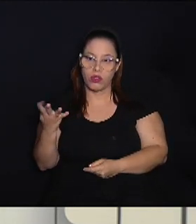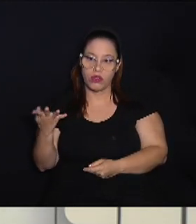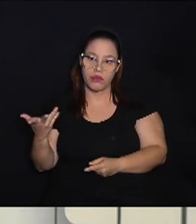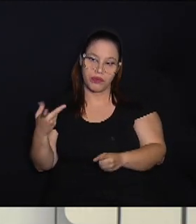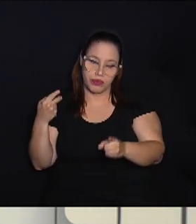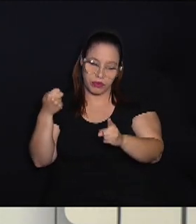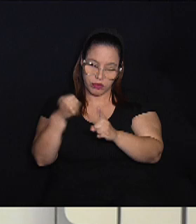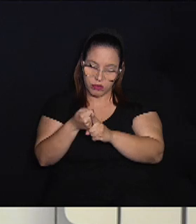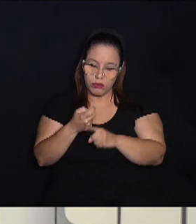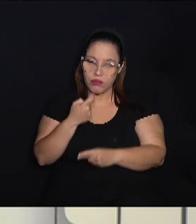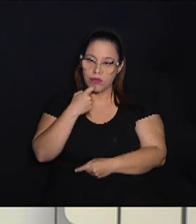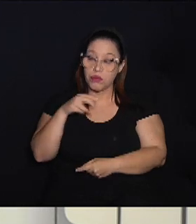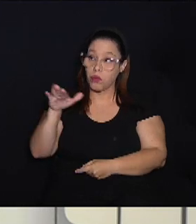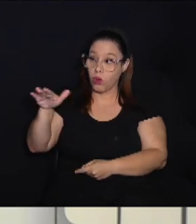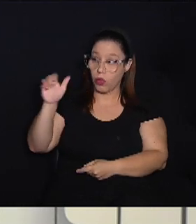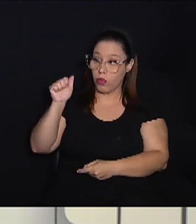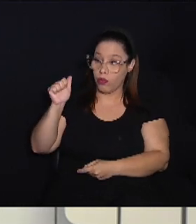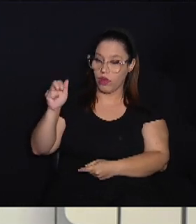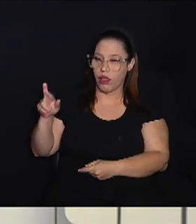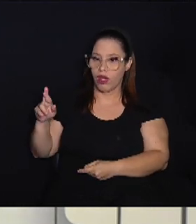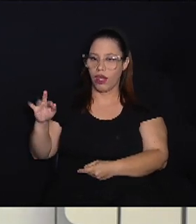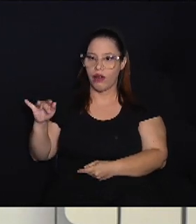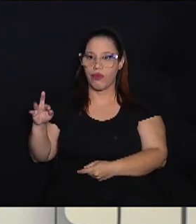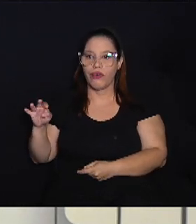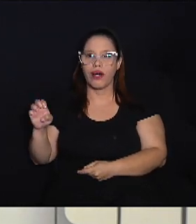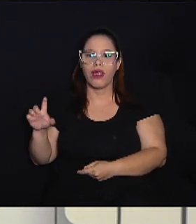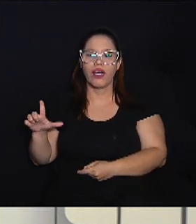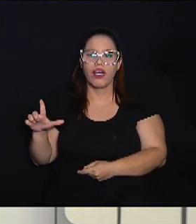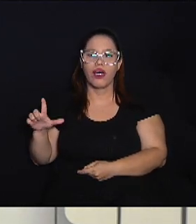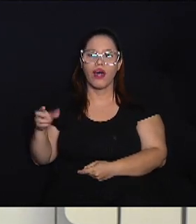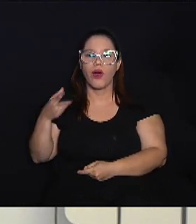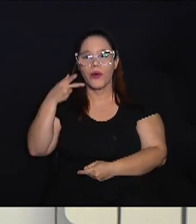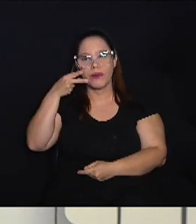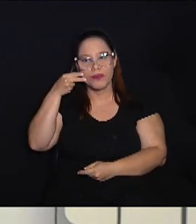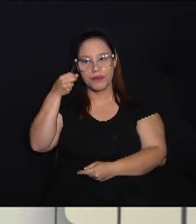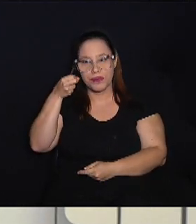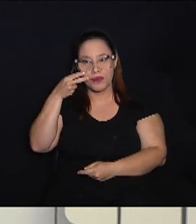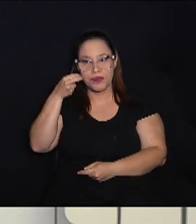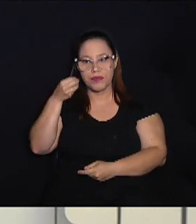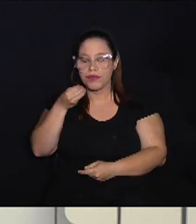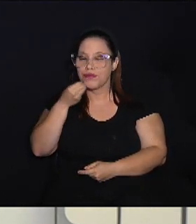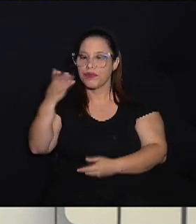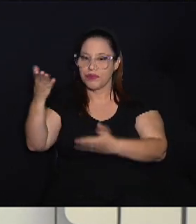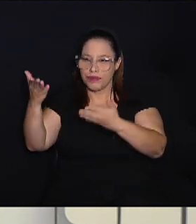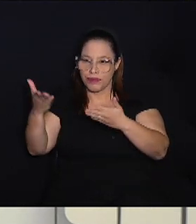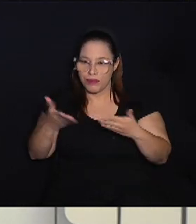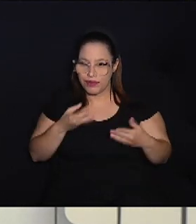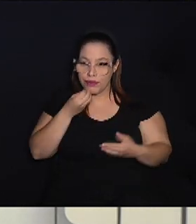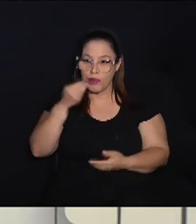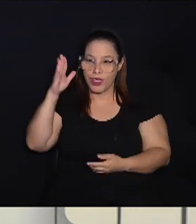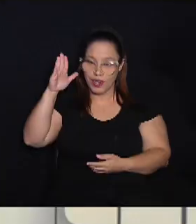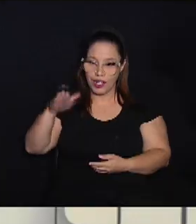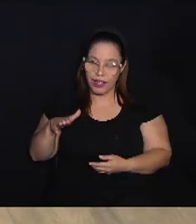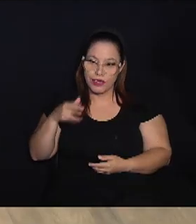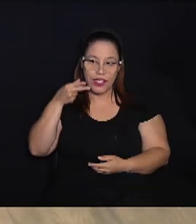cidade, eu aciono o repórter Rafael Turati, que tem as informações. Seja bem-vindo e boa tarde,